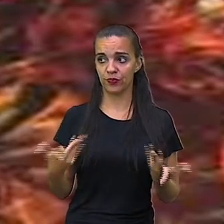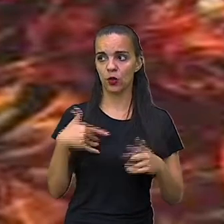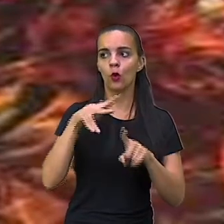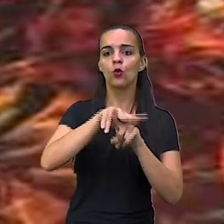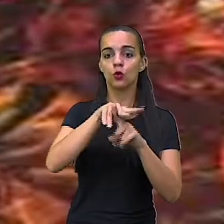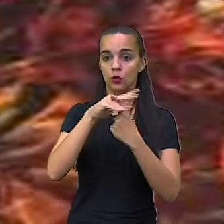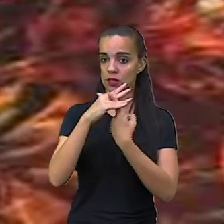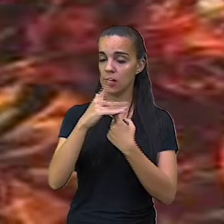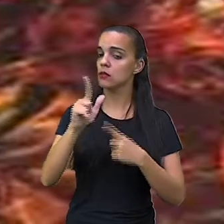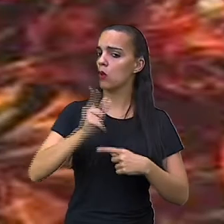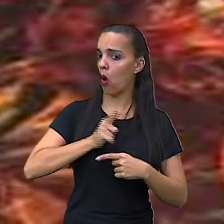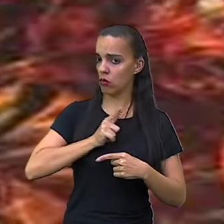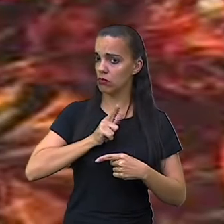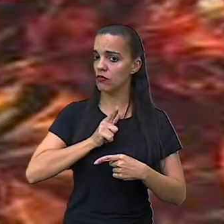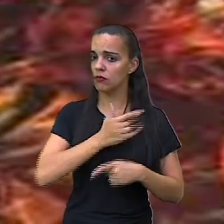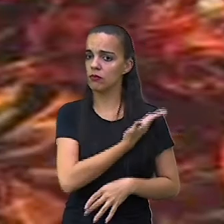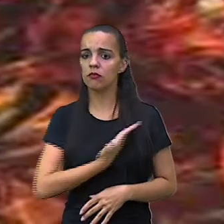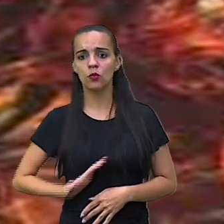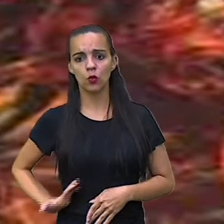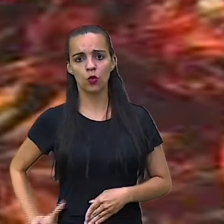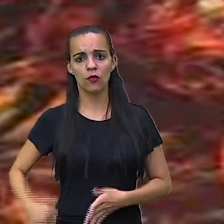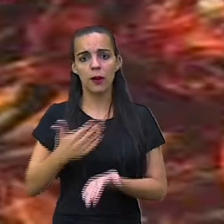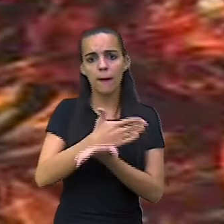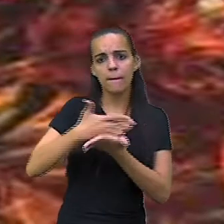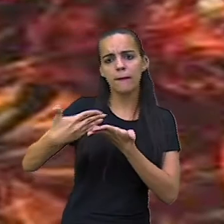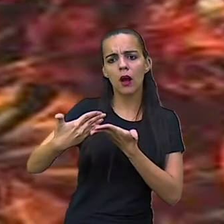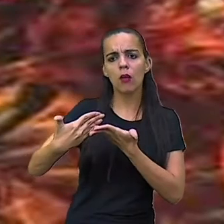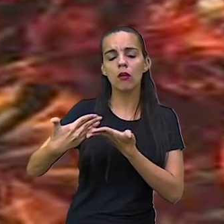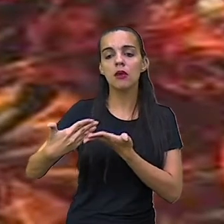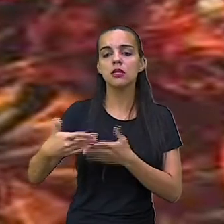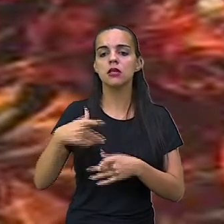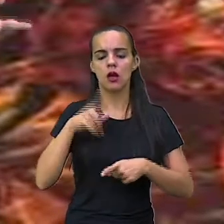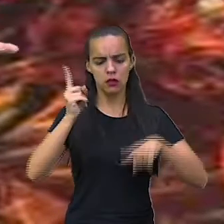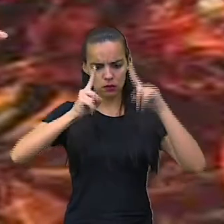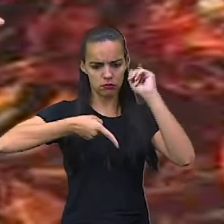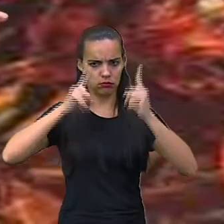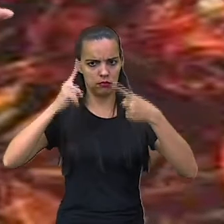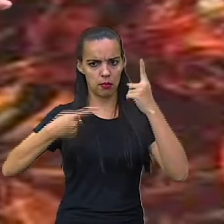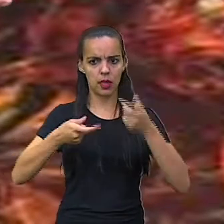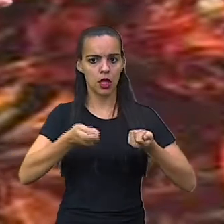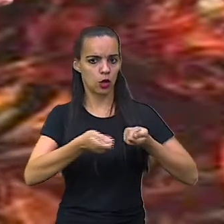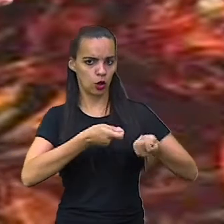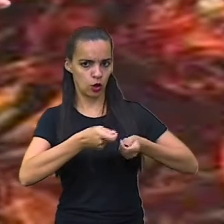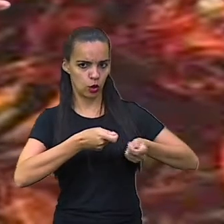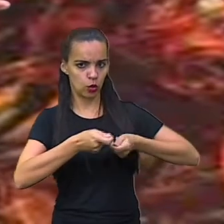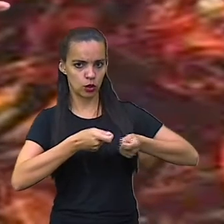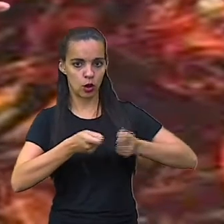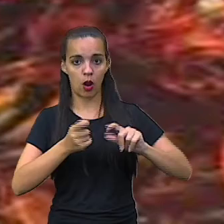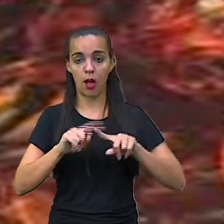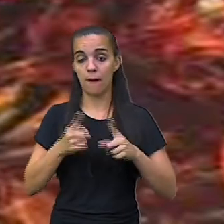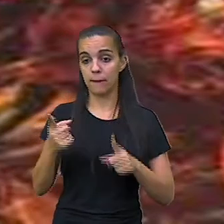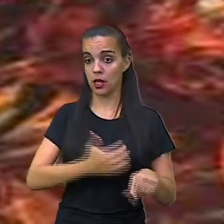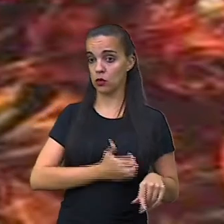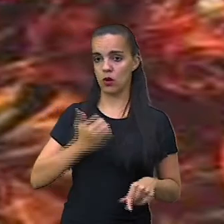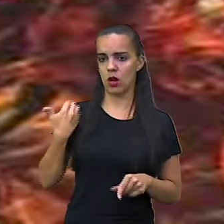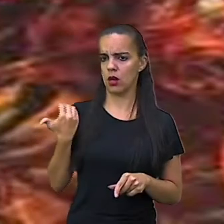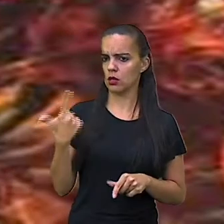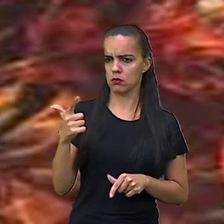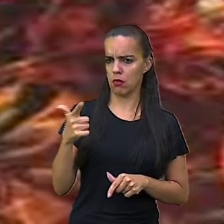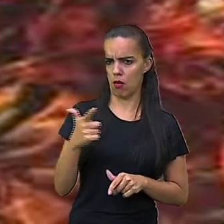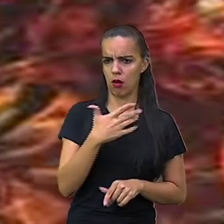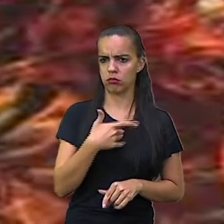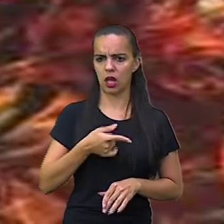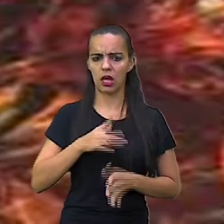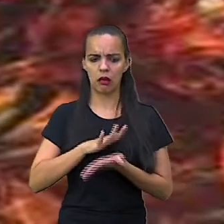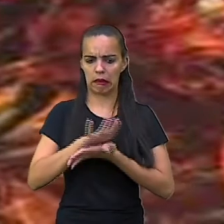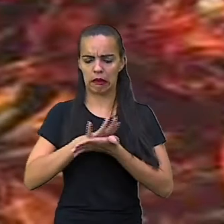governo que vai governar em nome dos trabalhadores, que são a maioria é a maioria